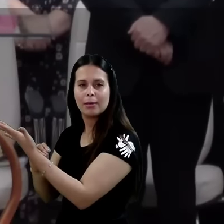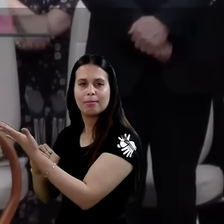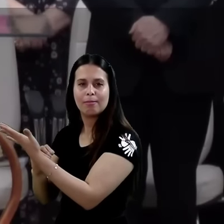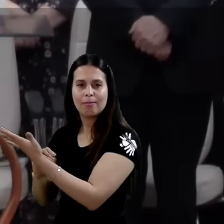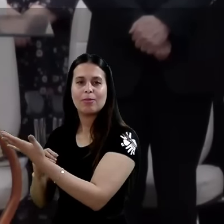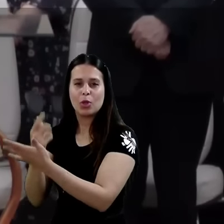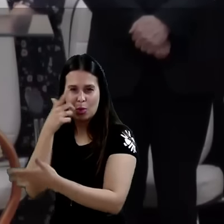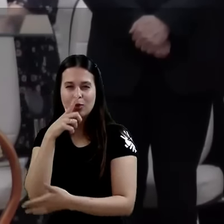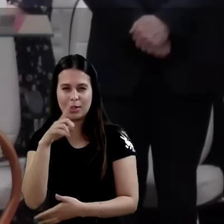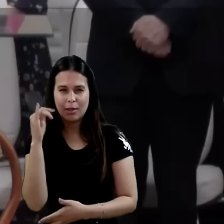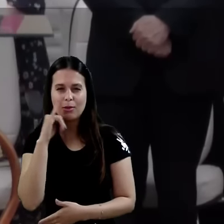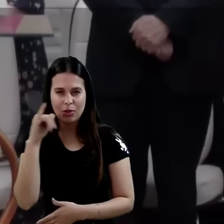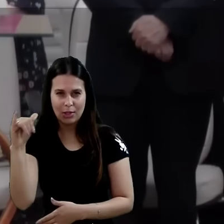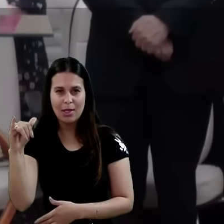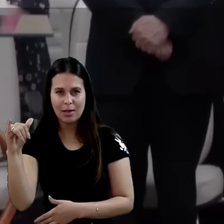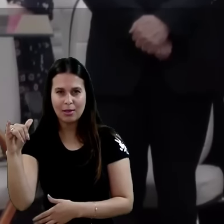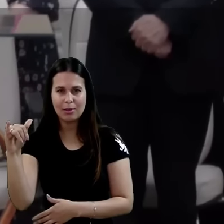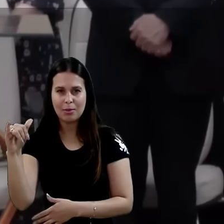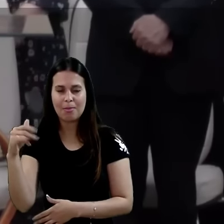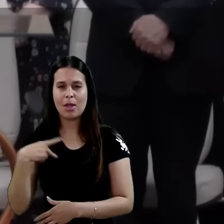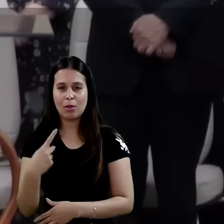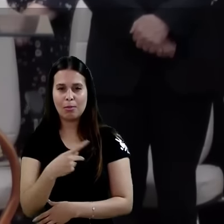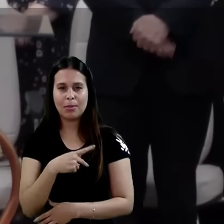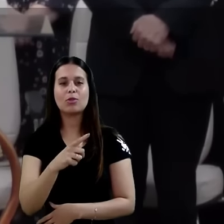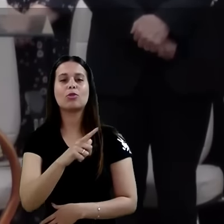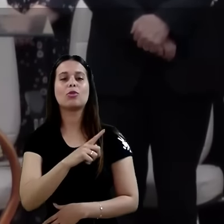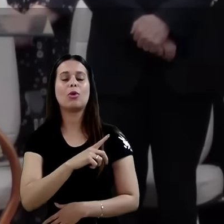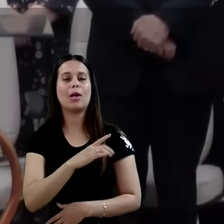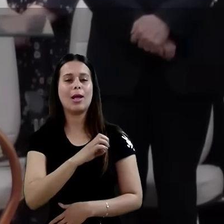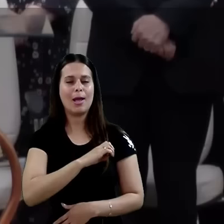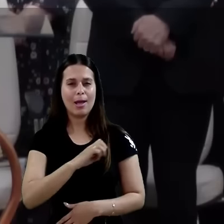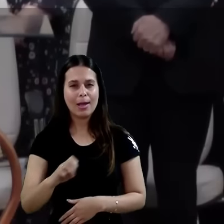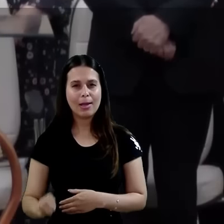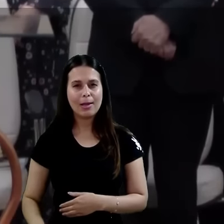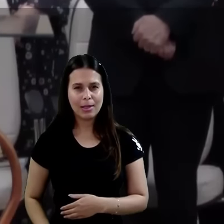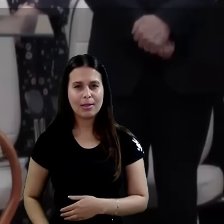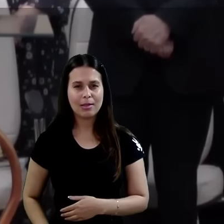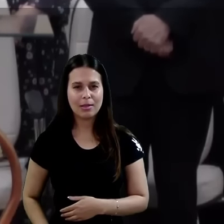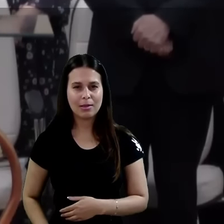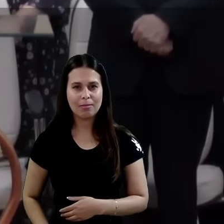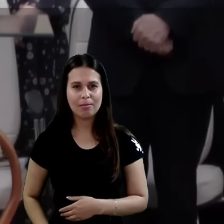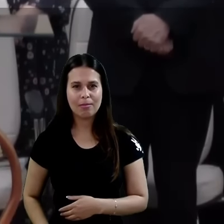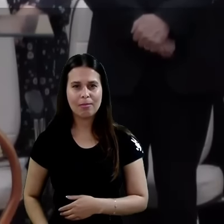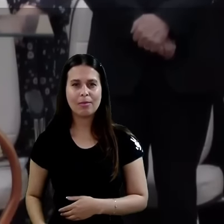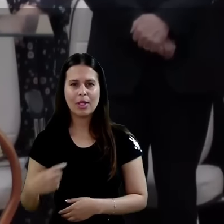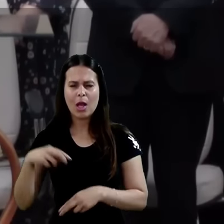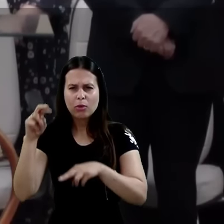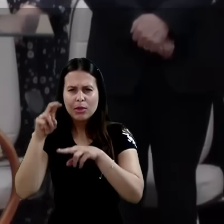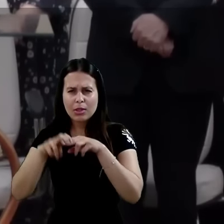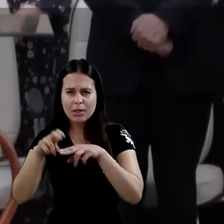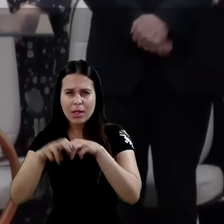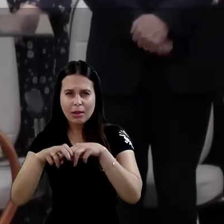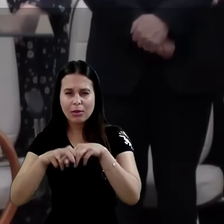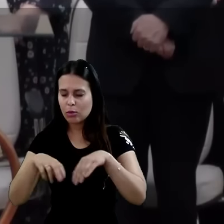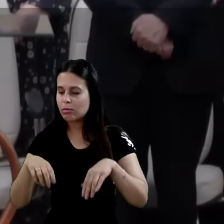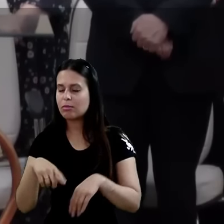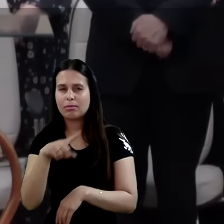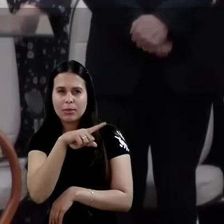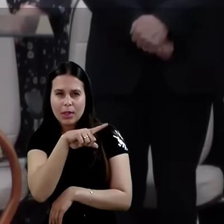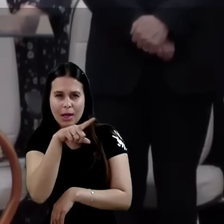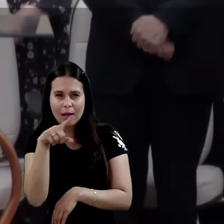Elias do pastor joen Ville e do Pastor Jeremias muitas vezes eu sento com os meus filhos eu digo olhe para